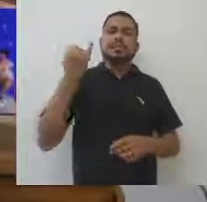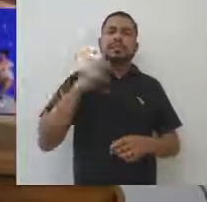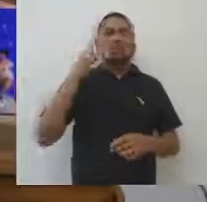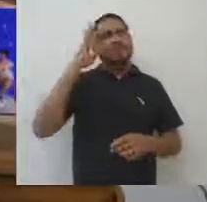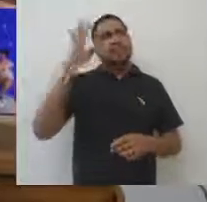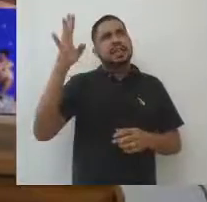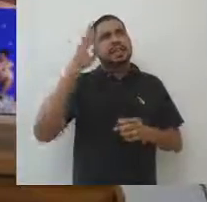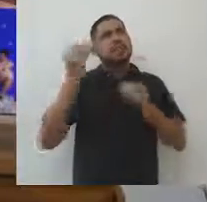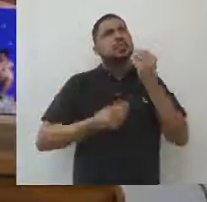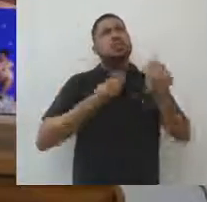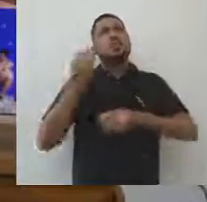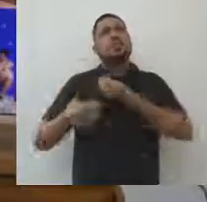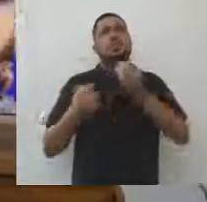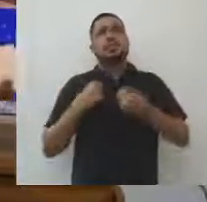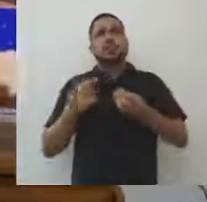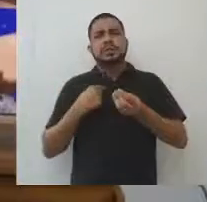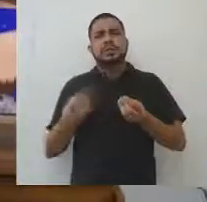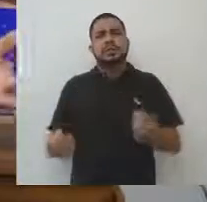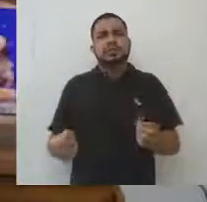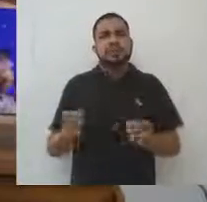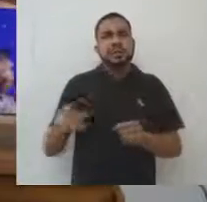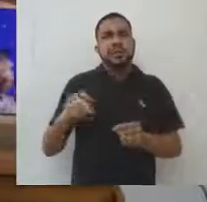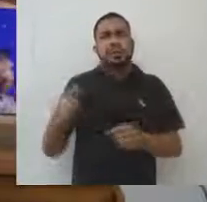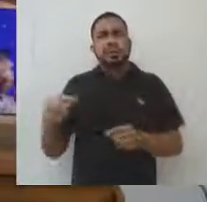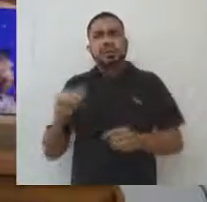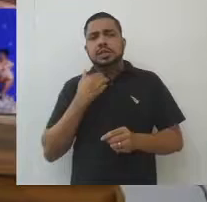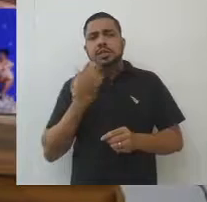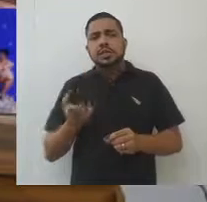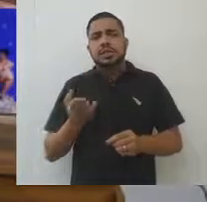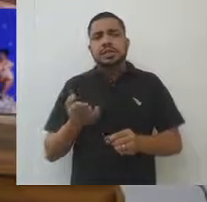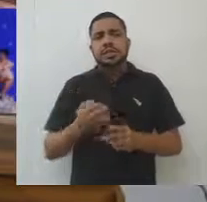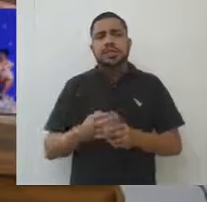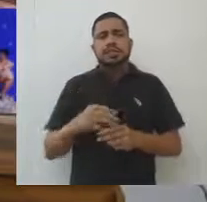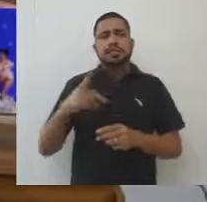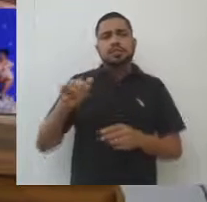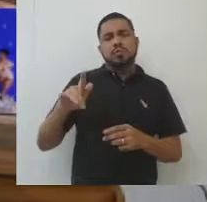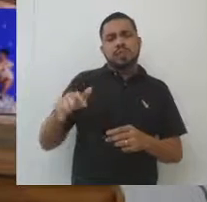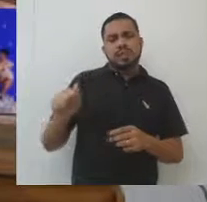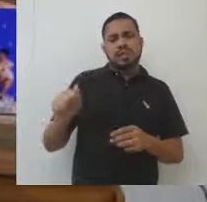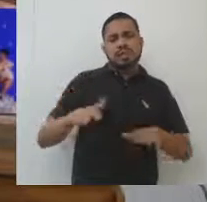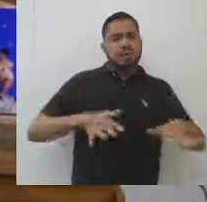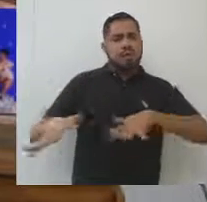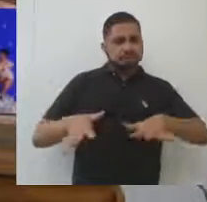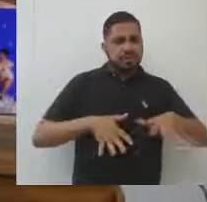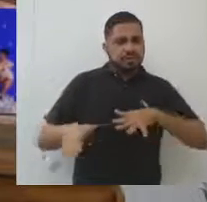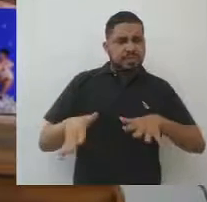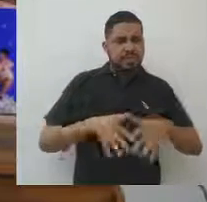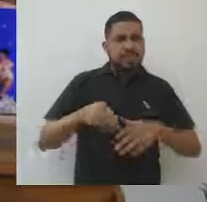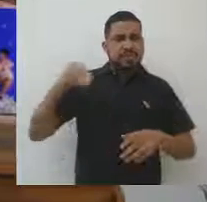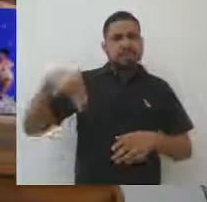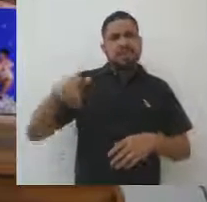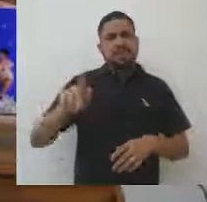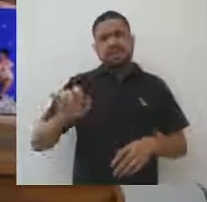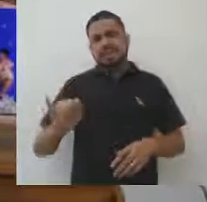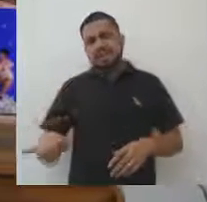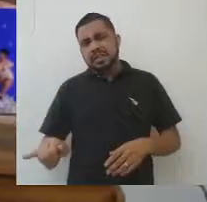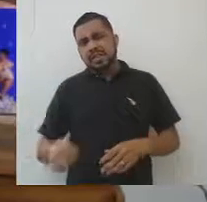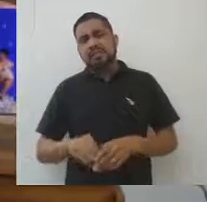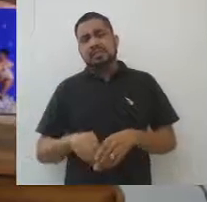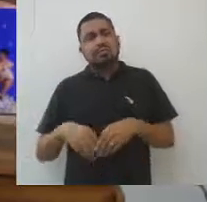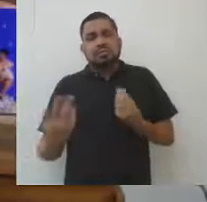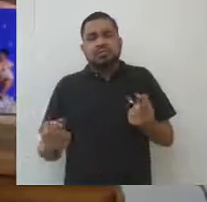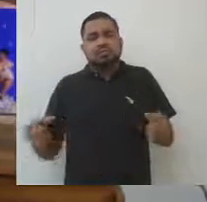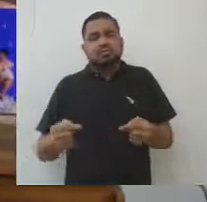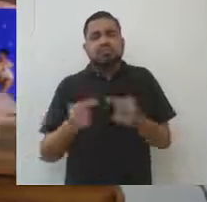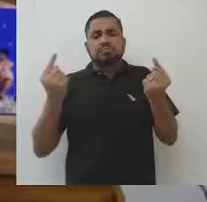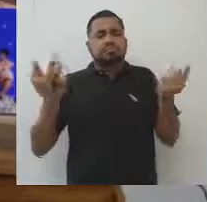que eu posso atrelar esse Cão Sem Plumas ao movimento Mangue Beat. O que é que há de coincidência entre